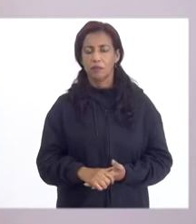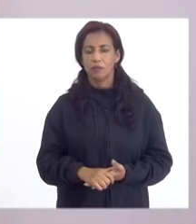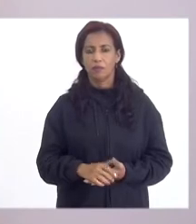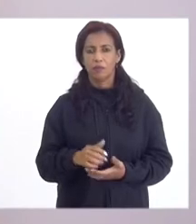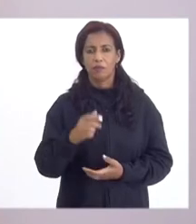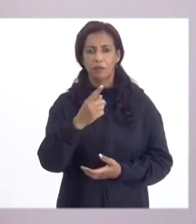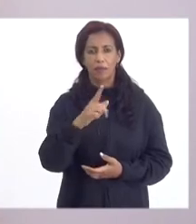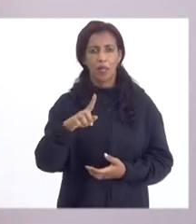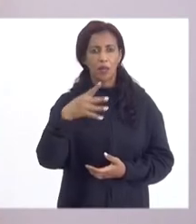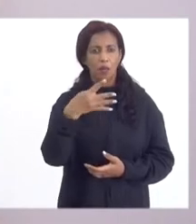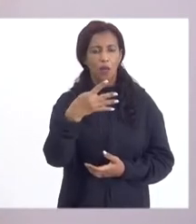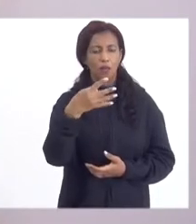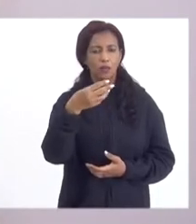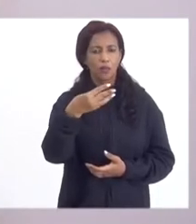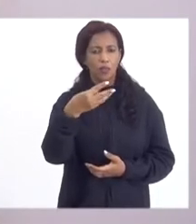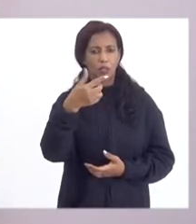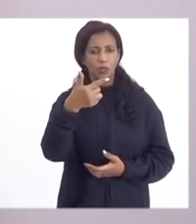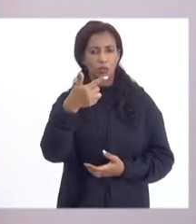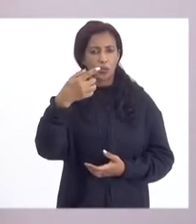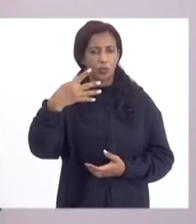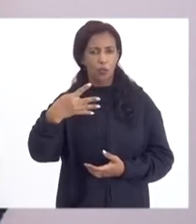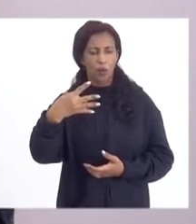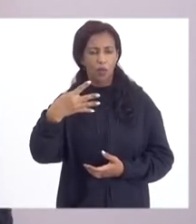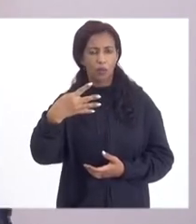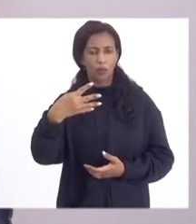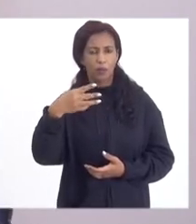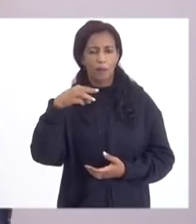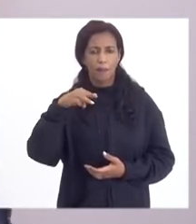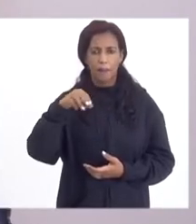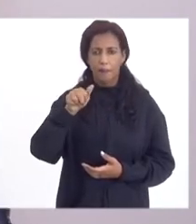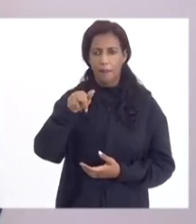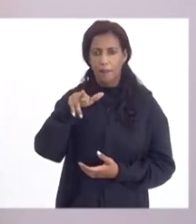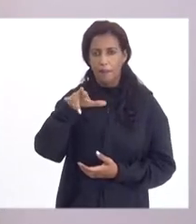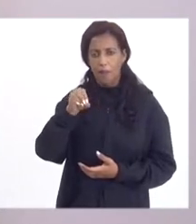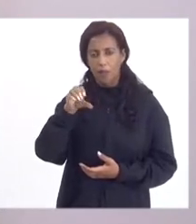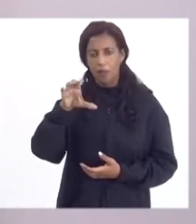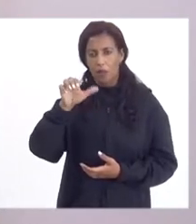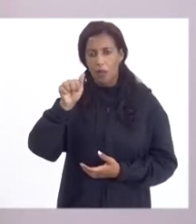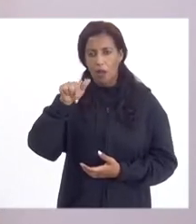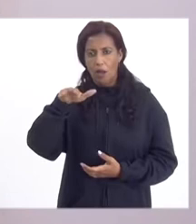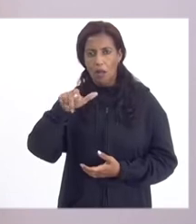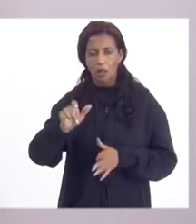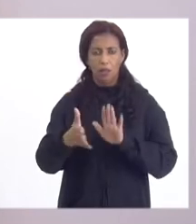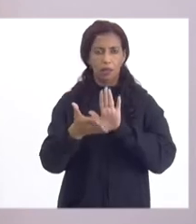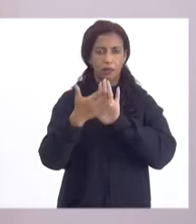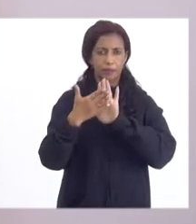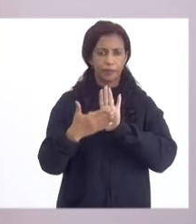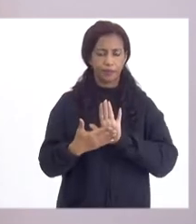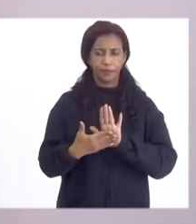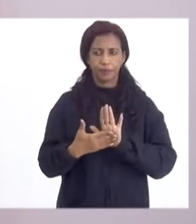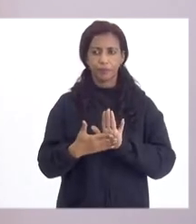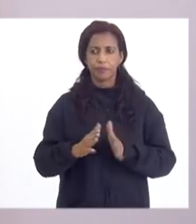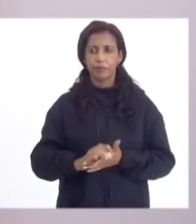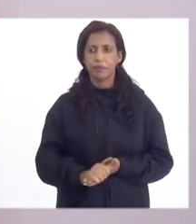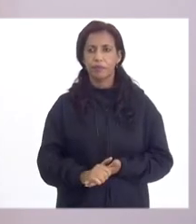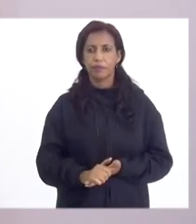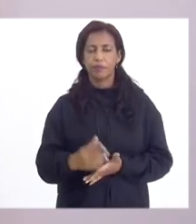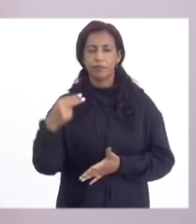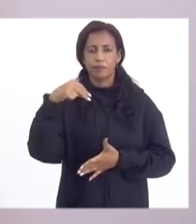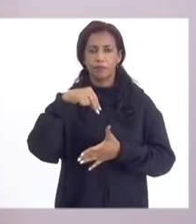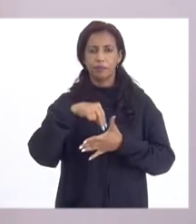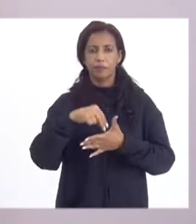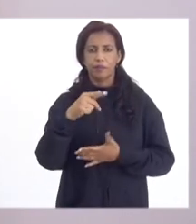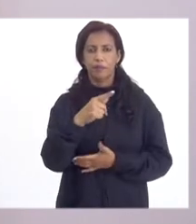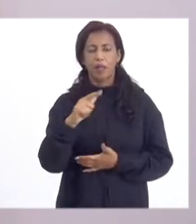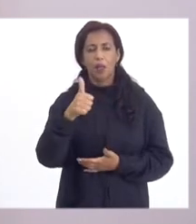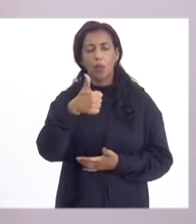Projeto de lei 4324-2021, autoria do deputado Márcio Canella. O parecer é pela anexação ao projeto de